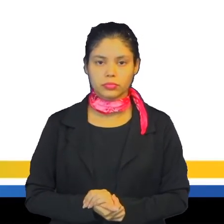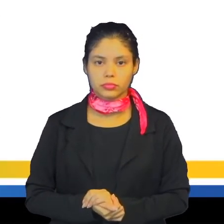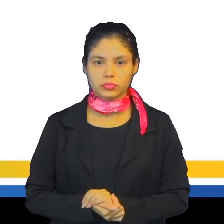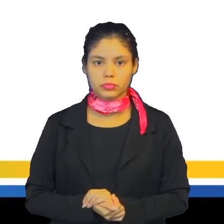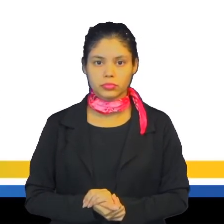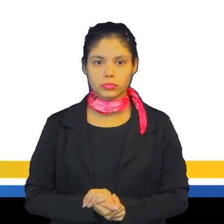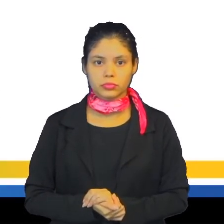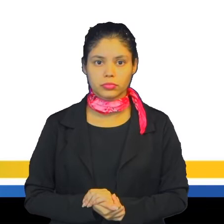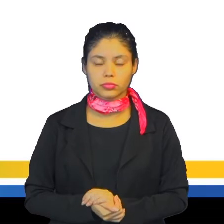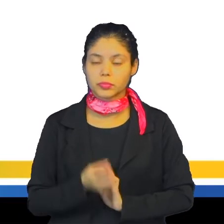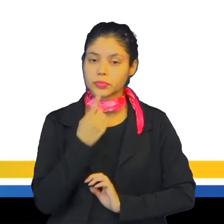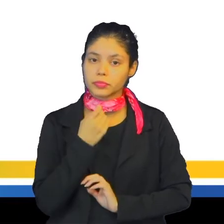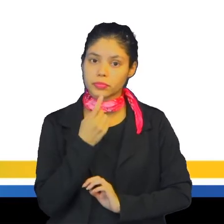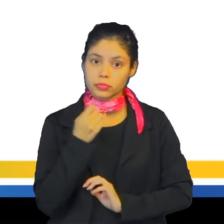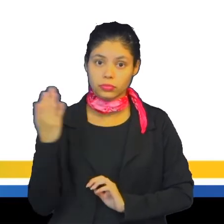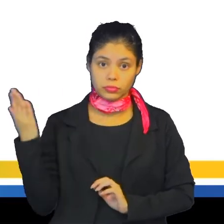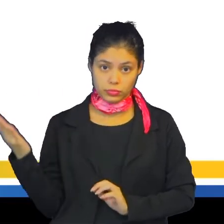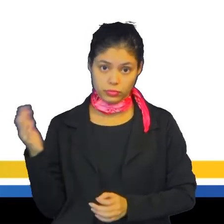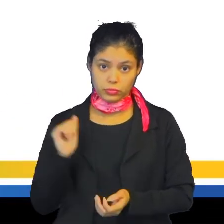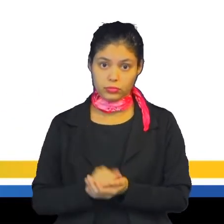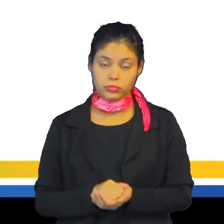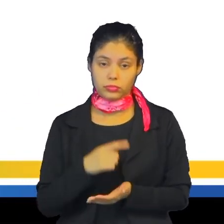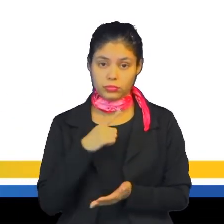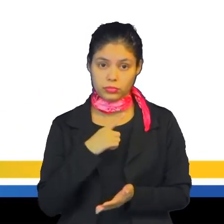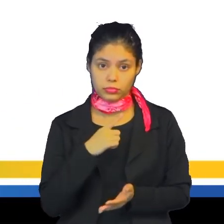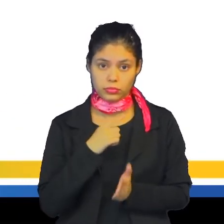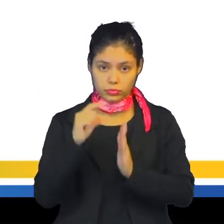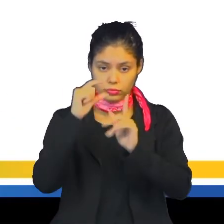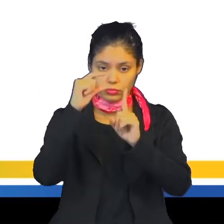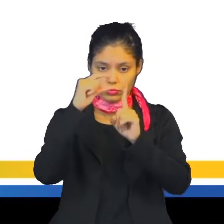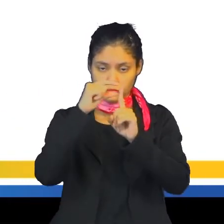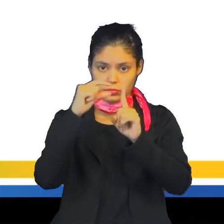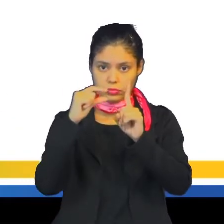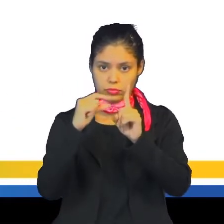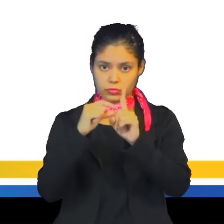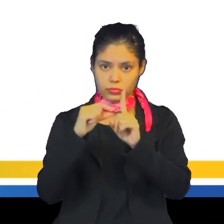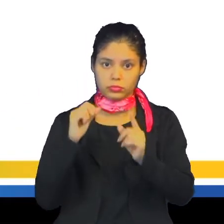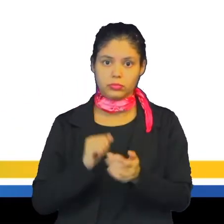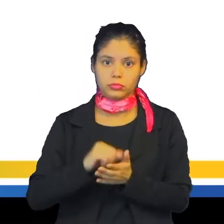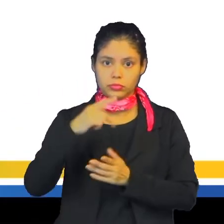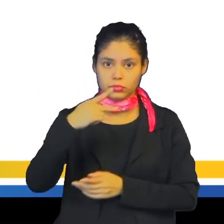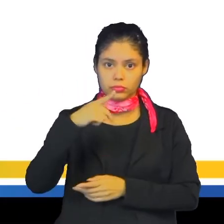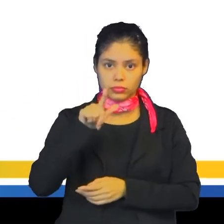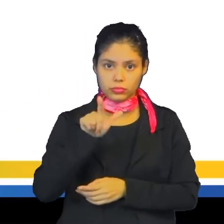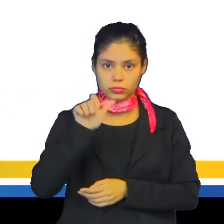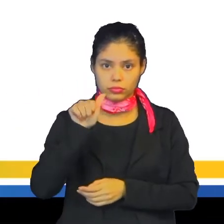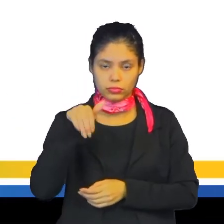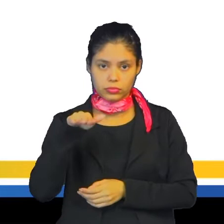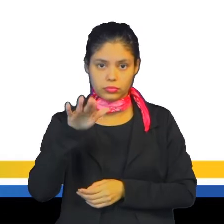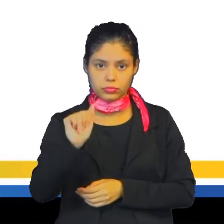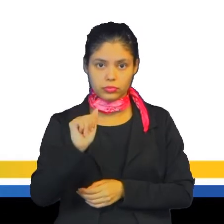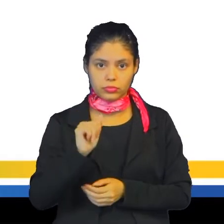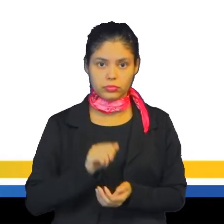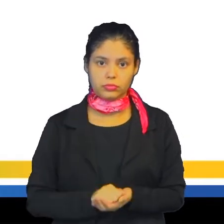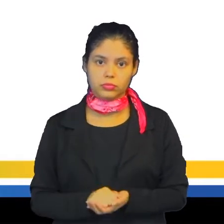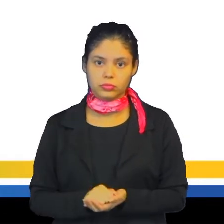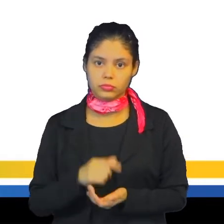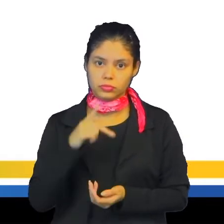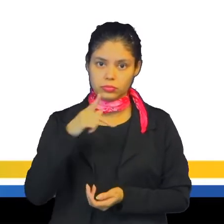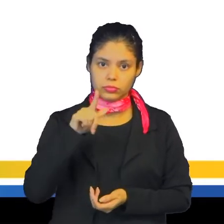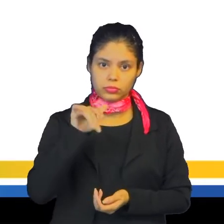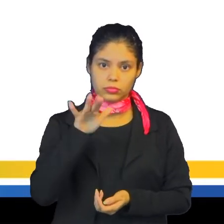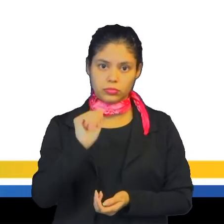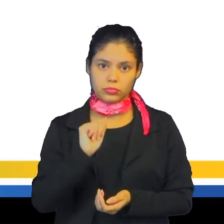Bom, agora falando do sangue, o sangue ele contém seus componentes, né? Nós temos aí o plasma. Quando se tira uma amostra de sangue, nós